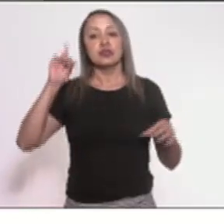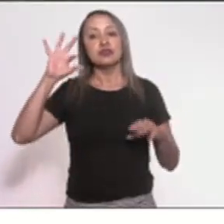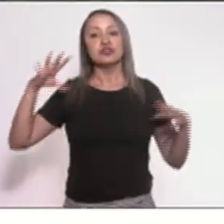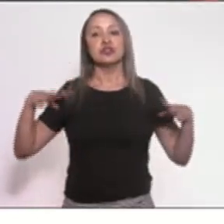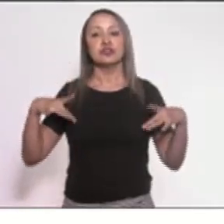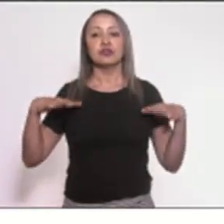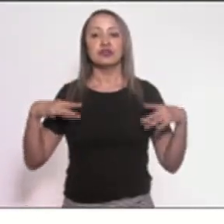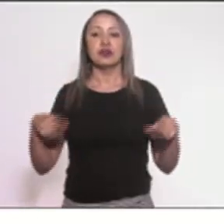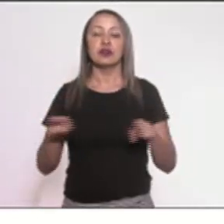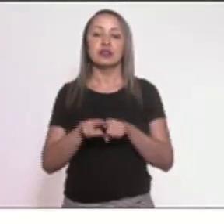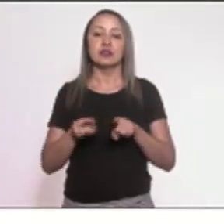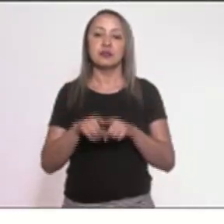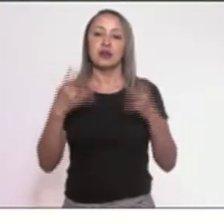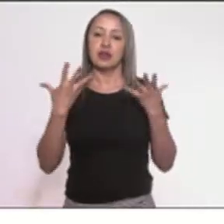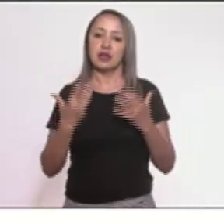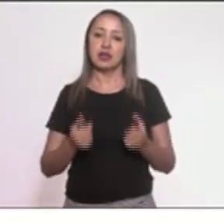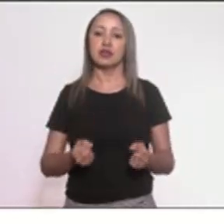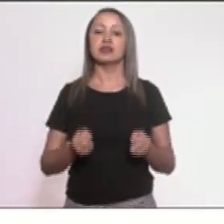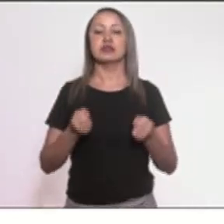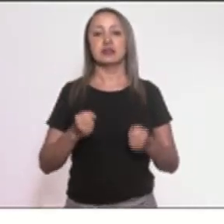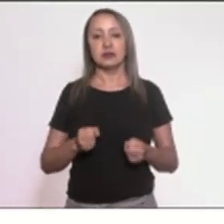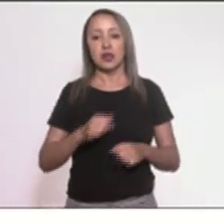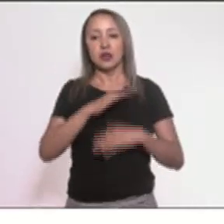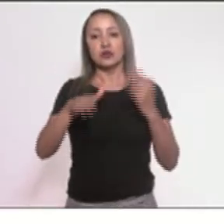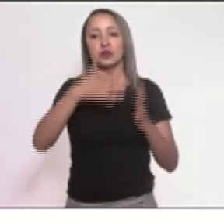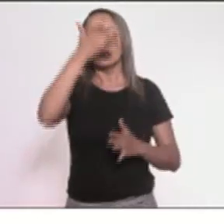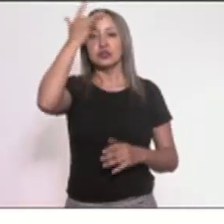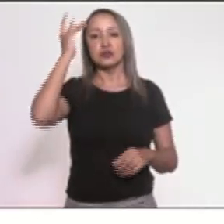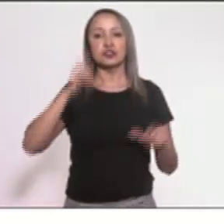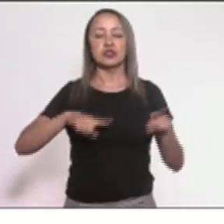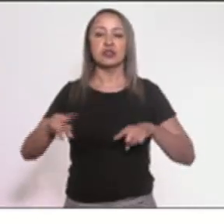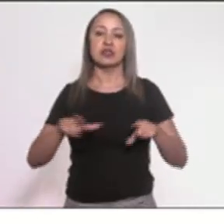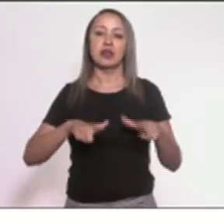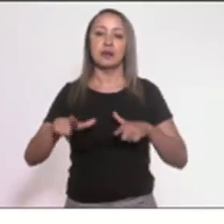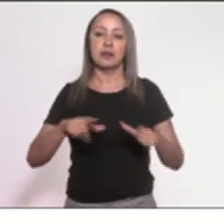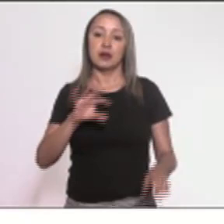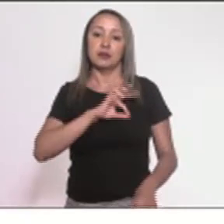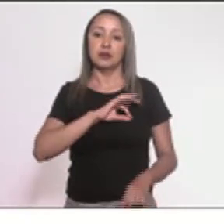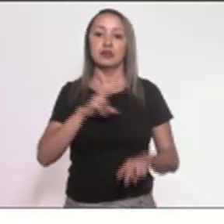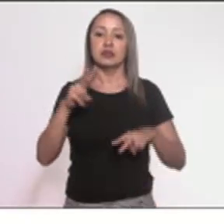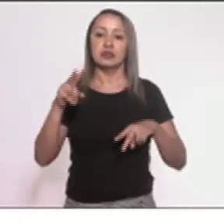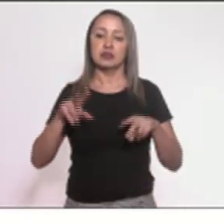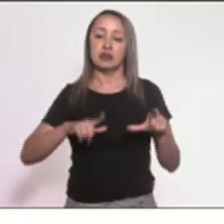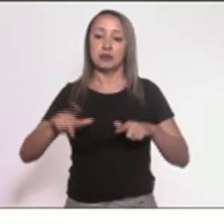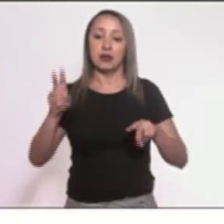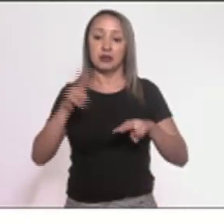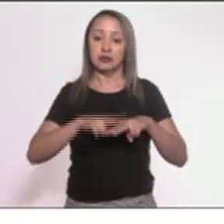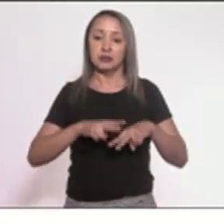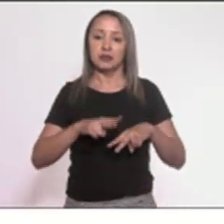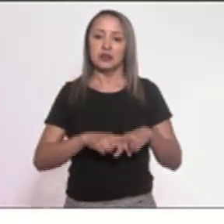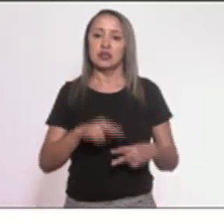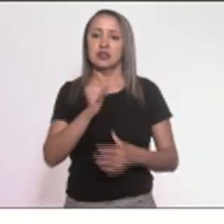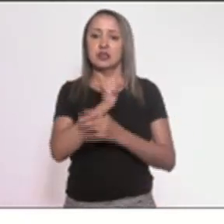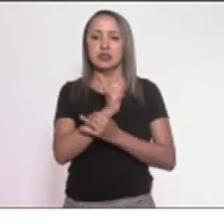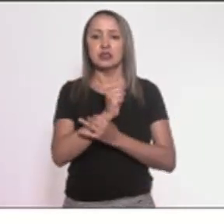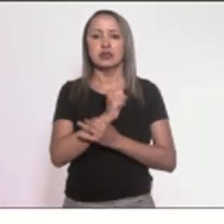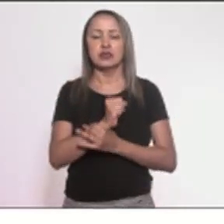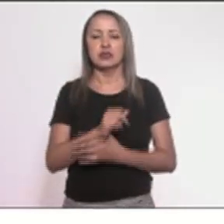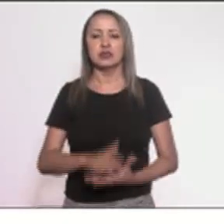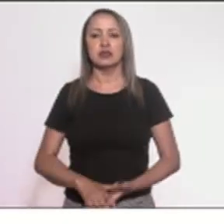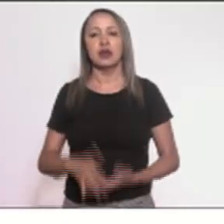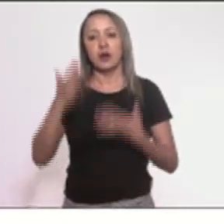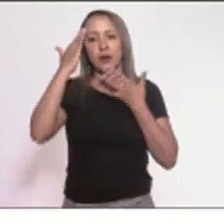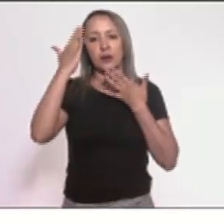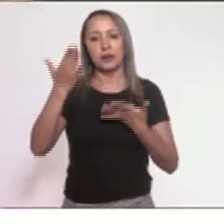policiais civis, a defesa civil, os agentes penitenciários e os agentes de segurança na área socioeducativa.